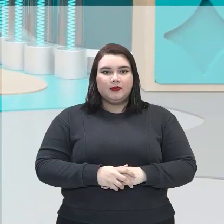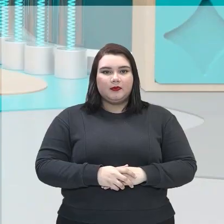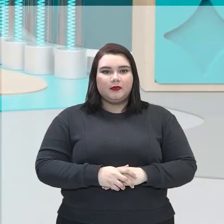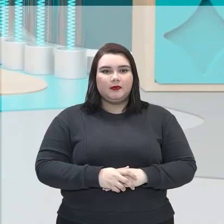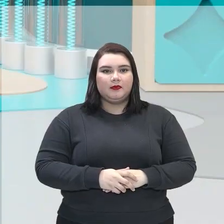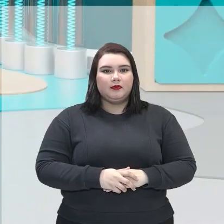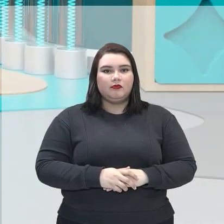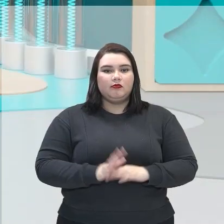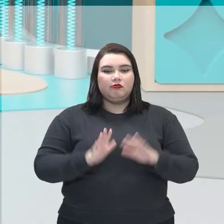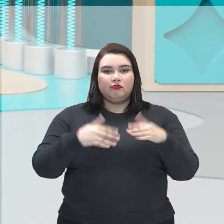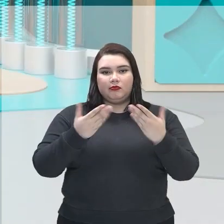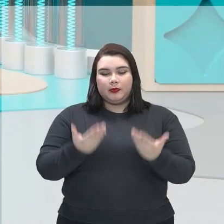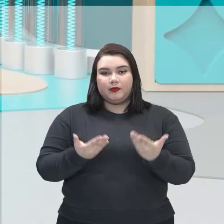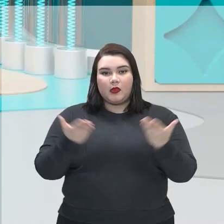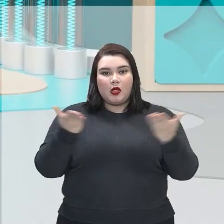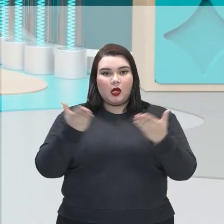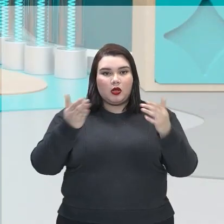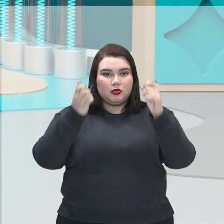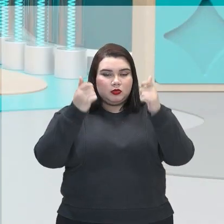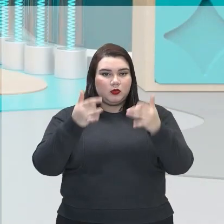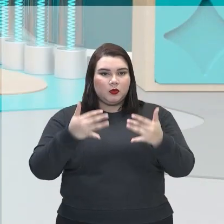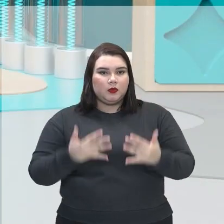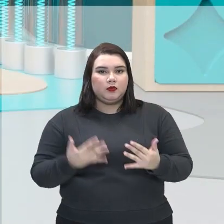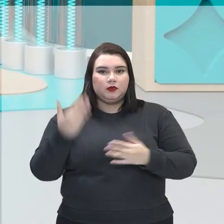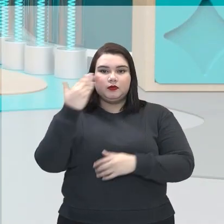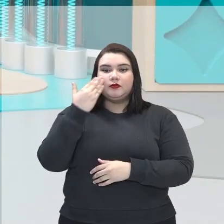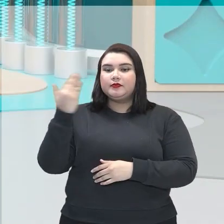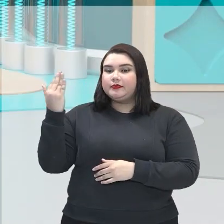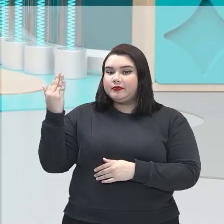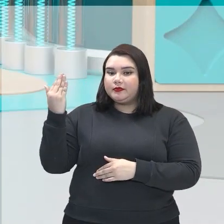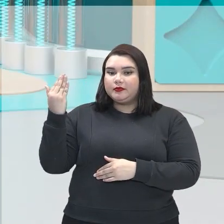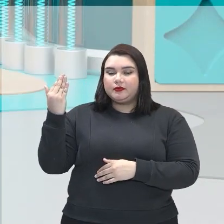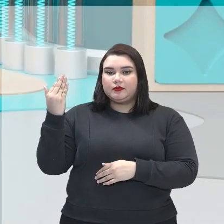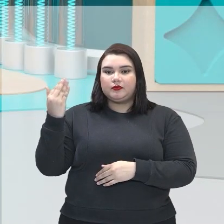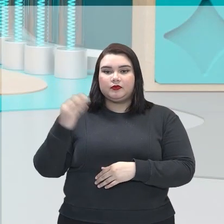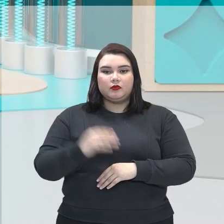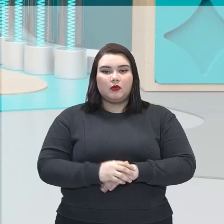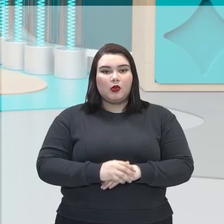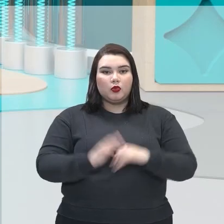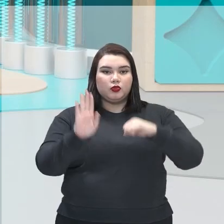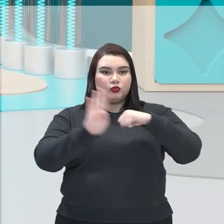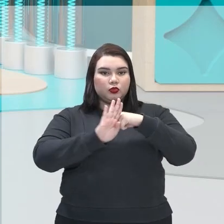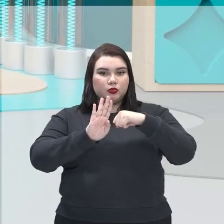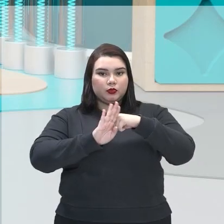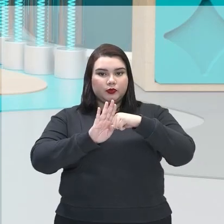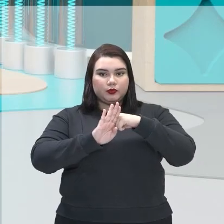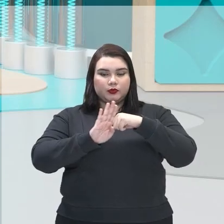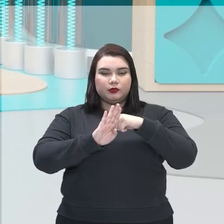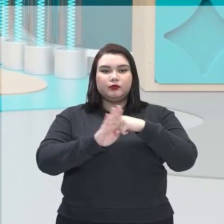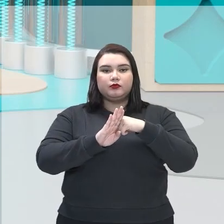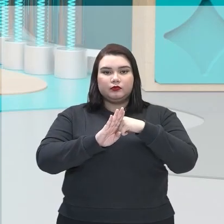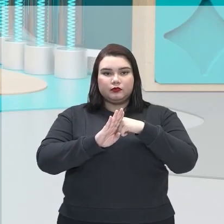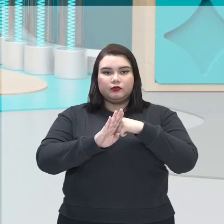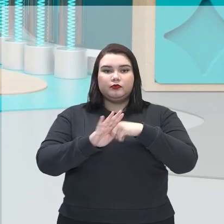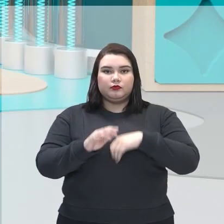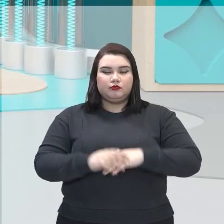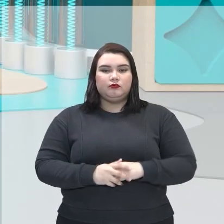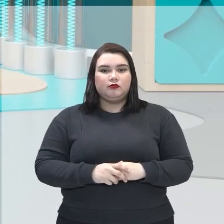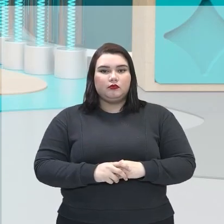Então, nós vamos falar sobre countable nouns, substantivos